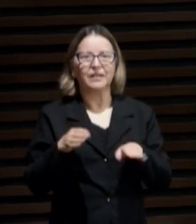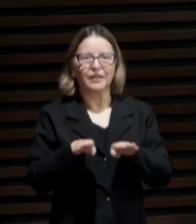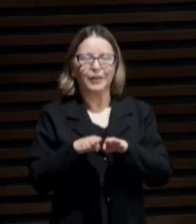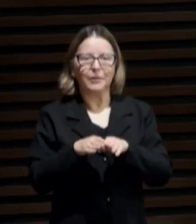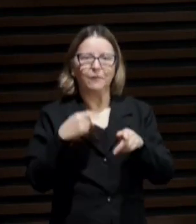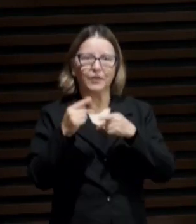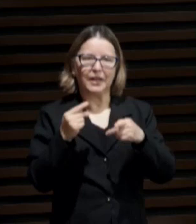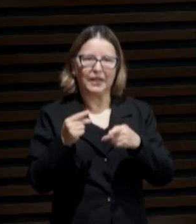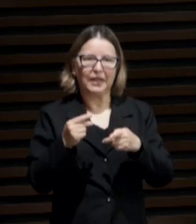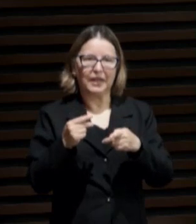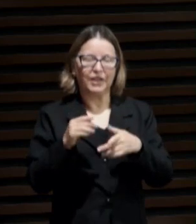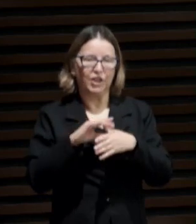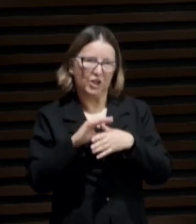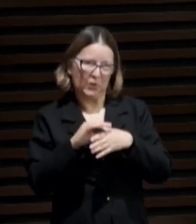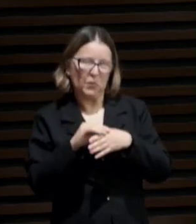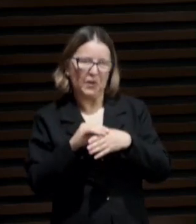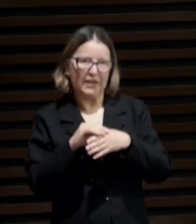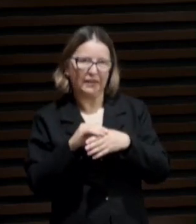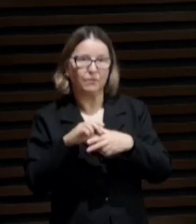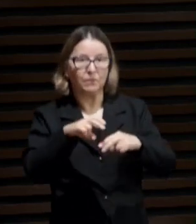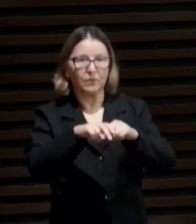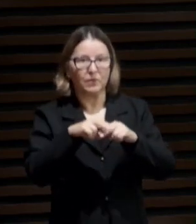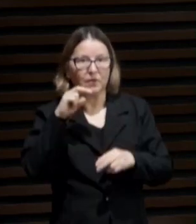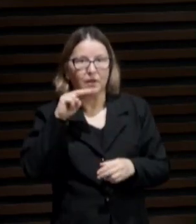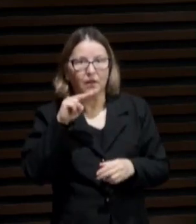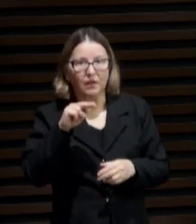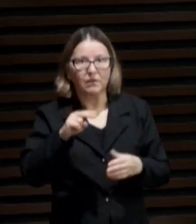psicossomáticas novamente, e a língua.